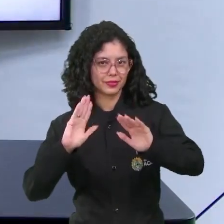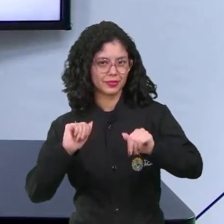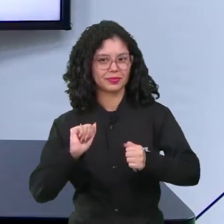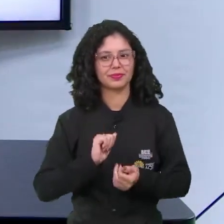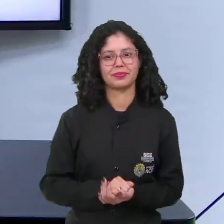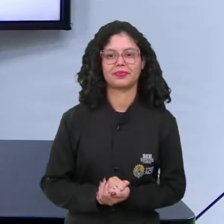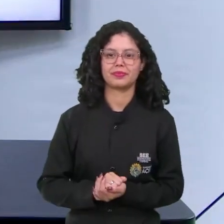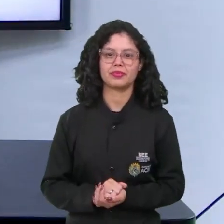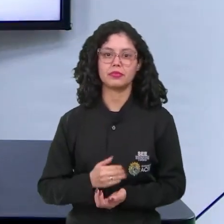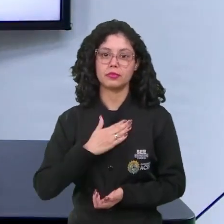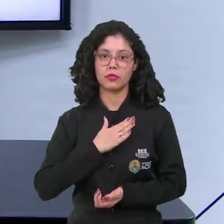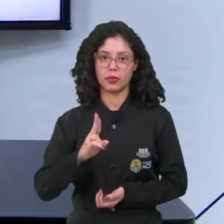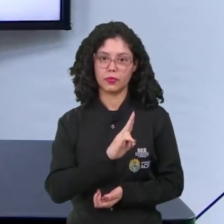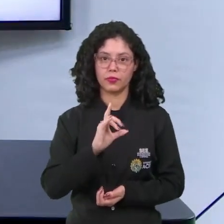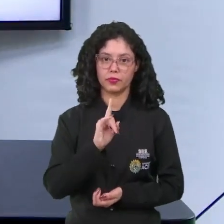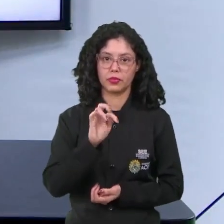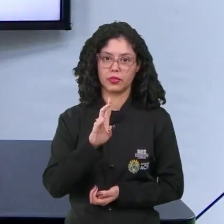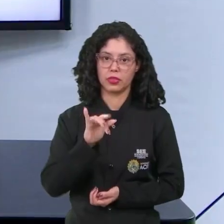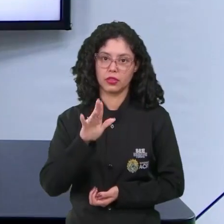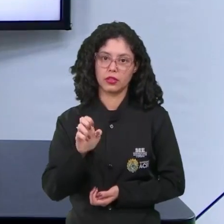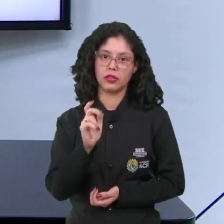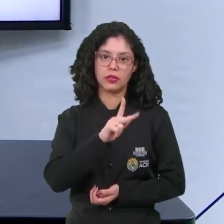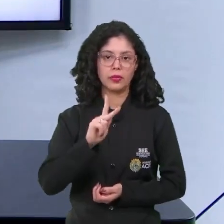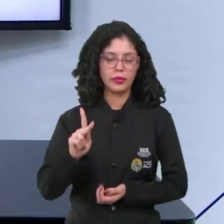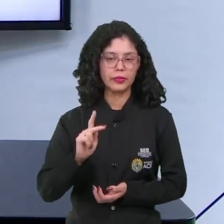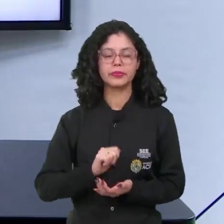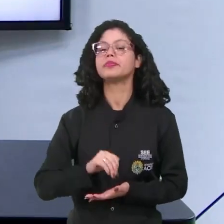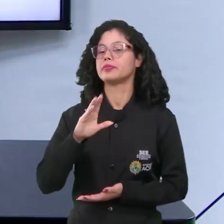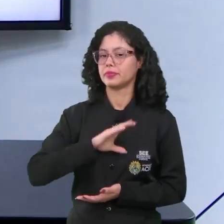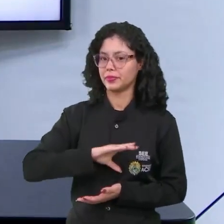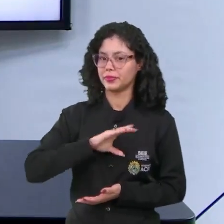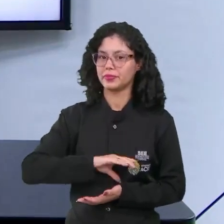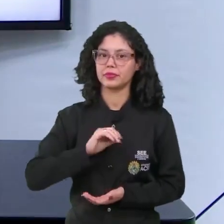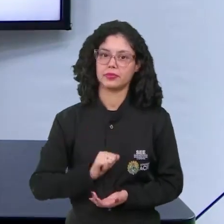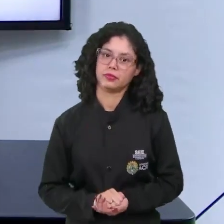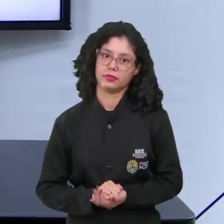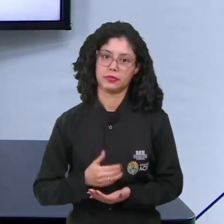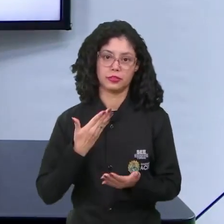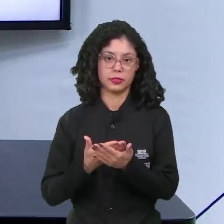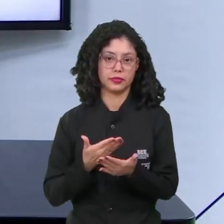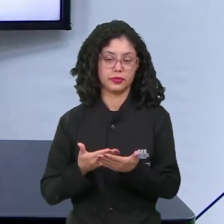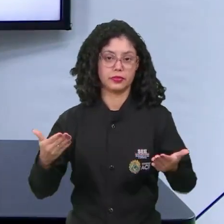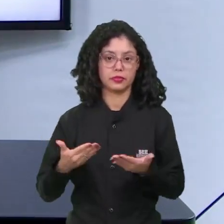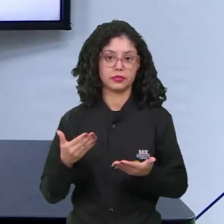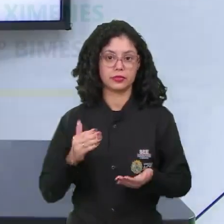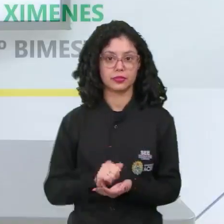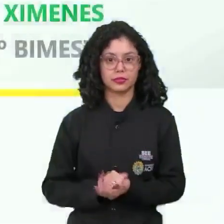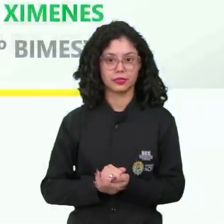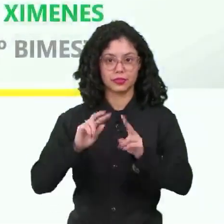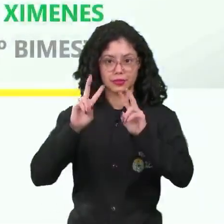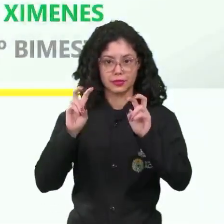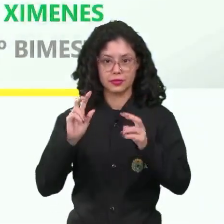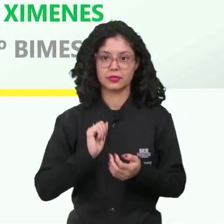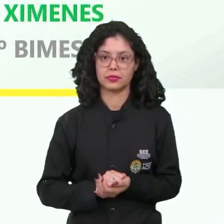Olá, pessoal! Meu nome é Daniele Ximenes, professora de língua portuguesa, e na aula de hoje falaremos